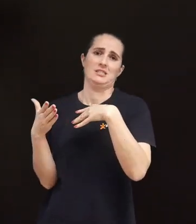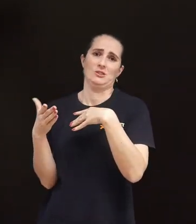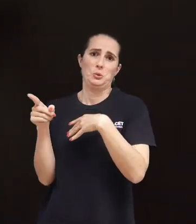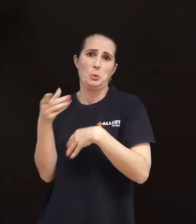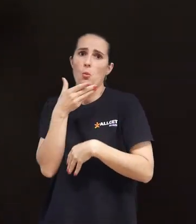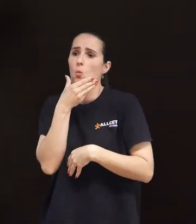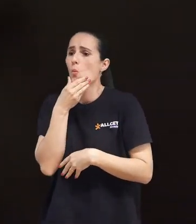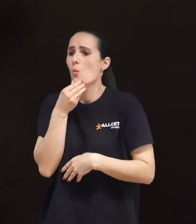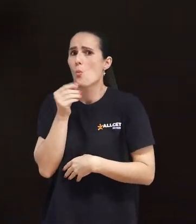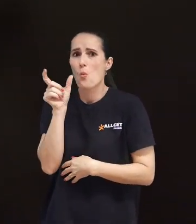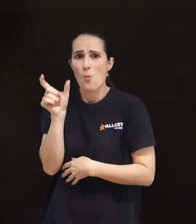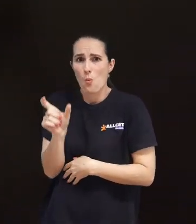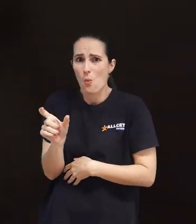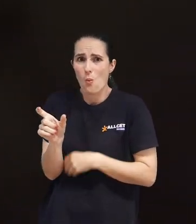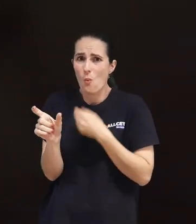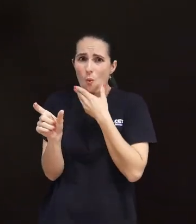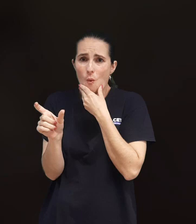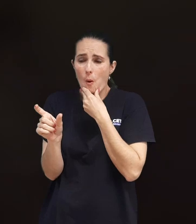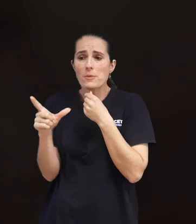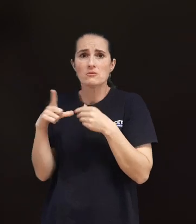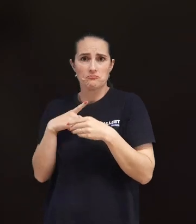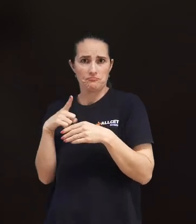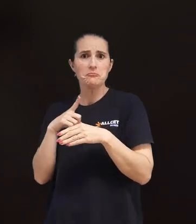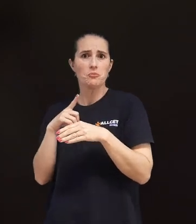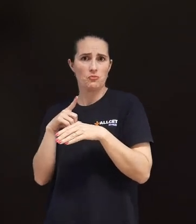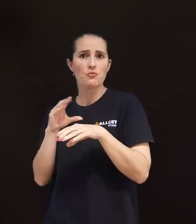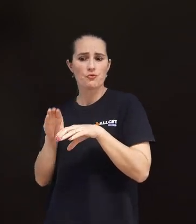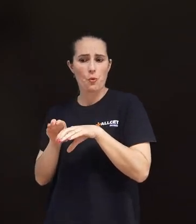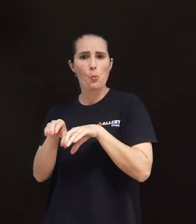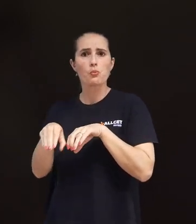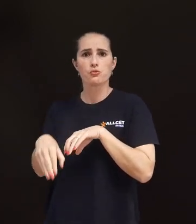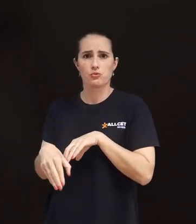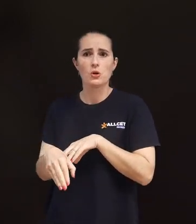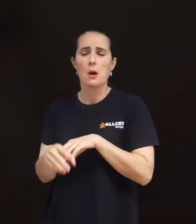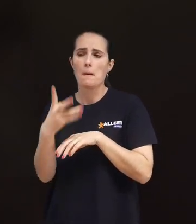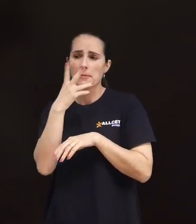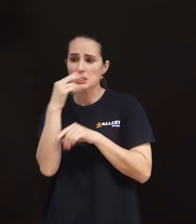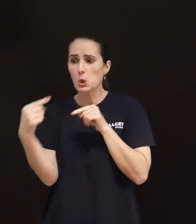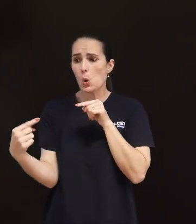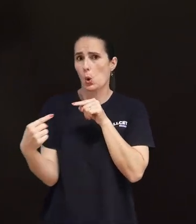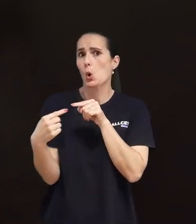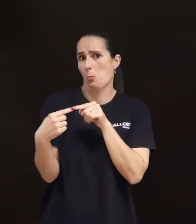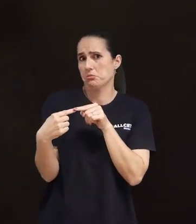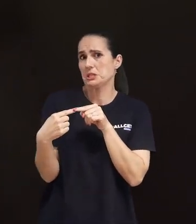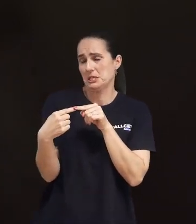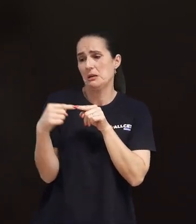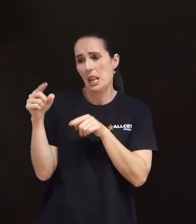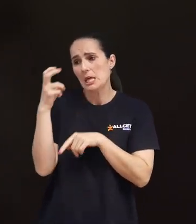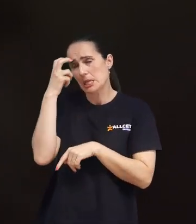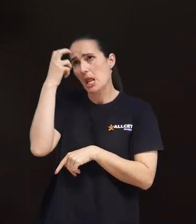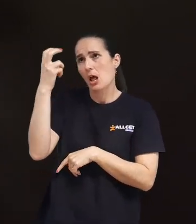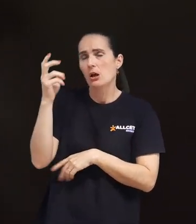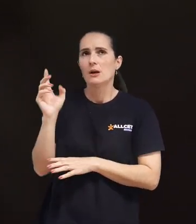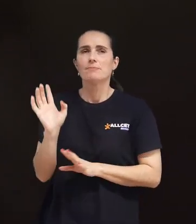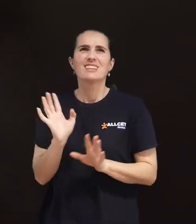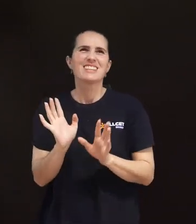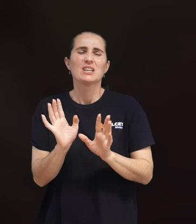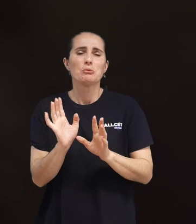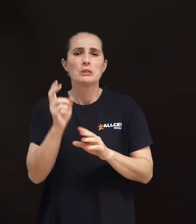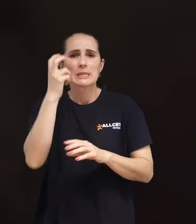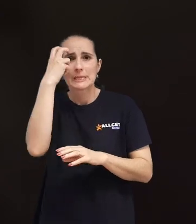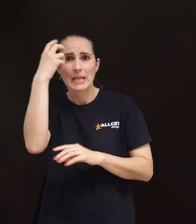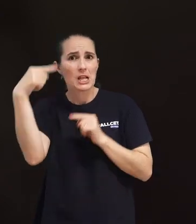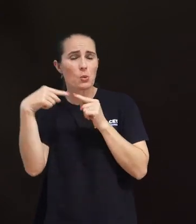um homem que tinha uma formação, né, que tinha uma adequação intelectual também, não intelectual, mas